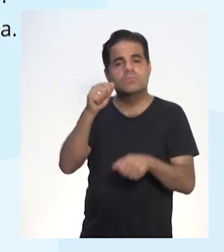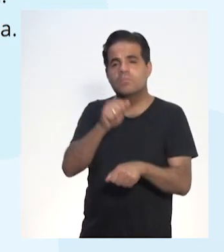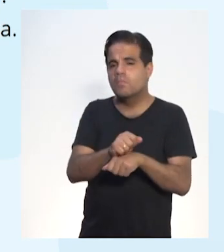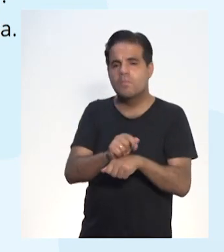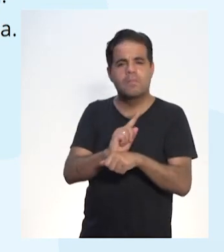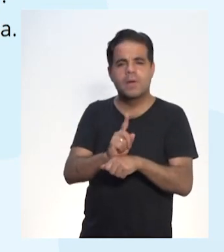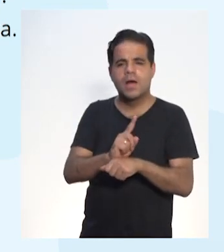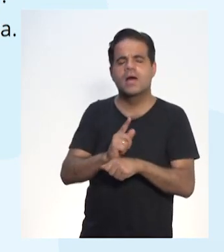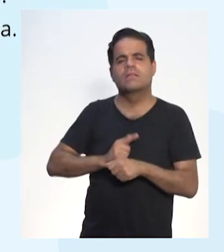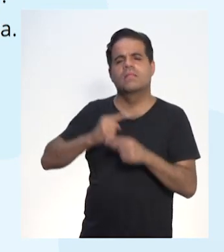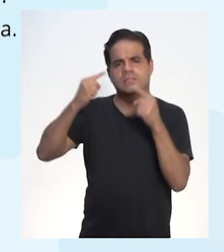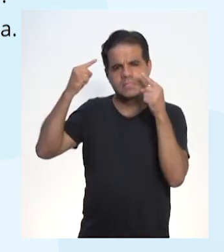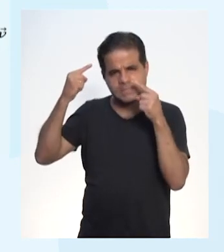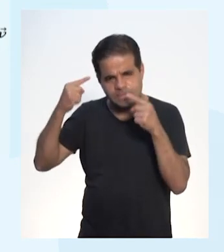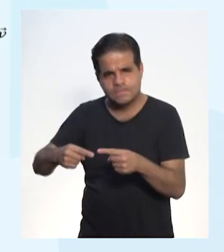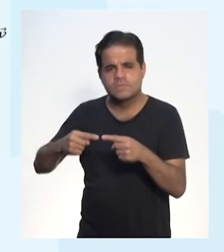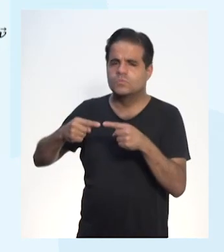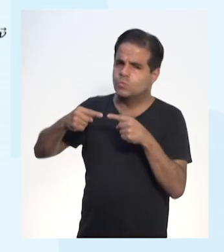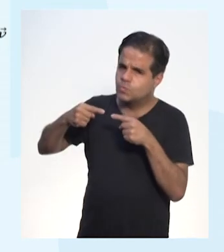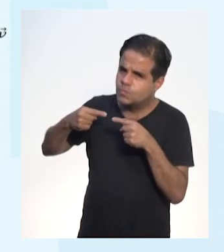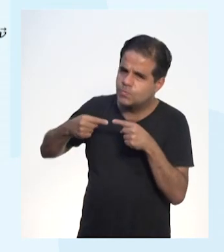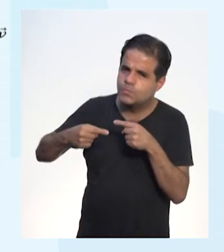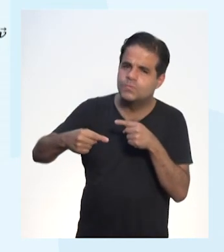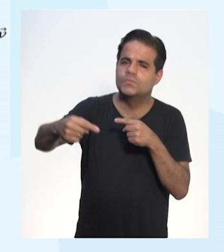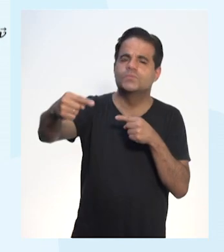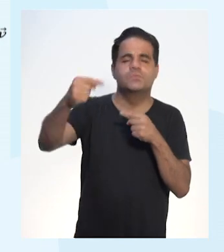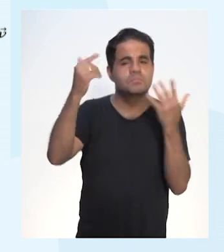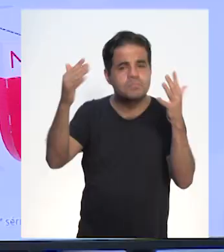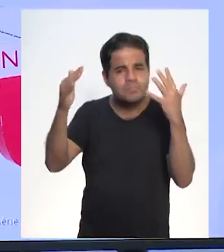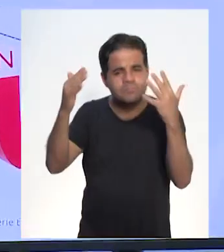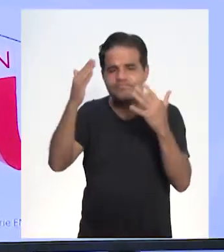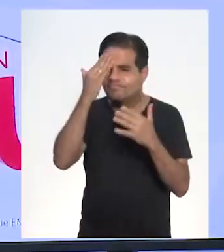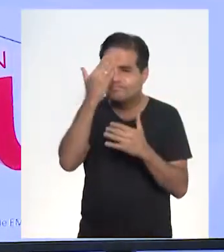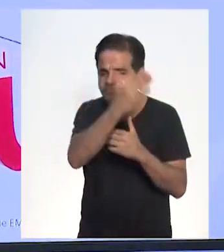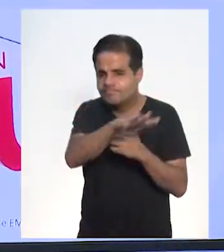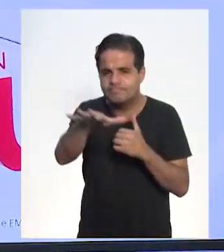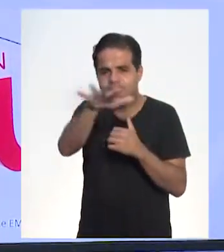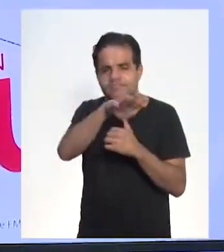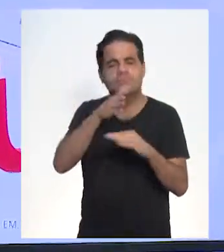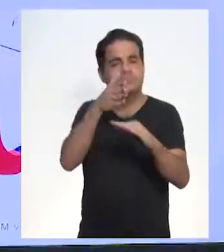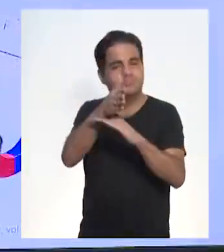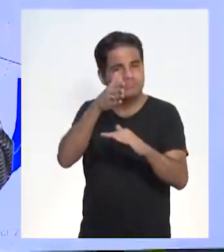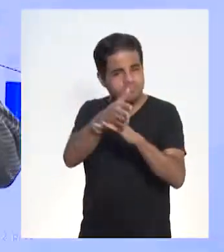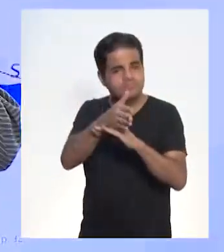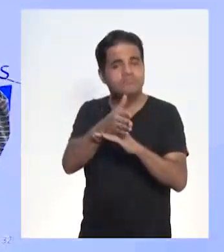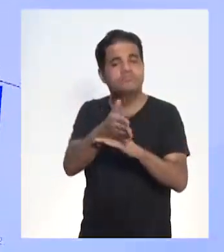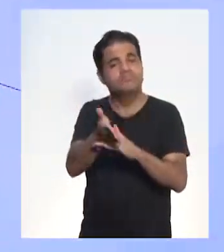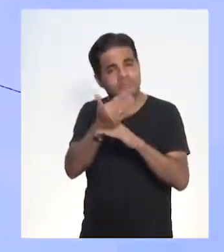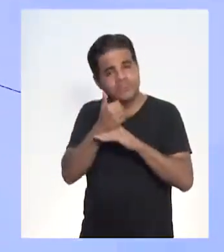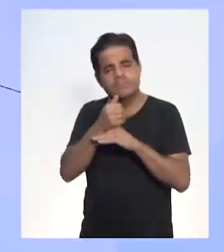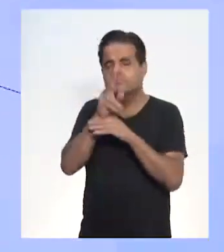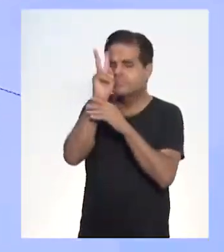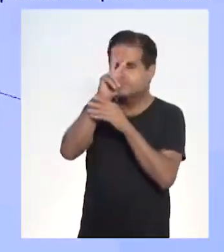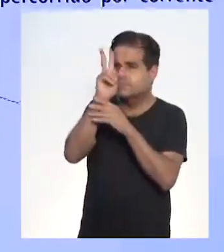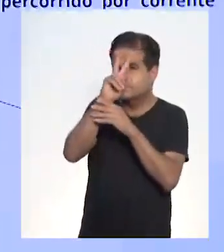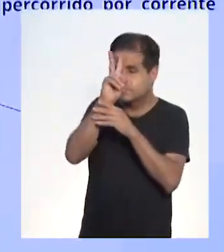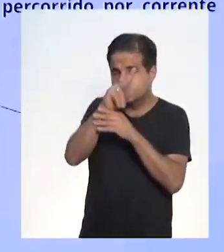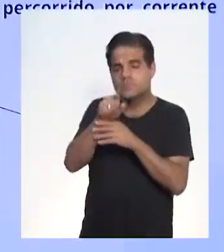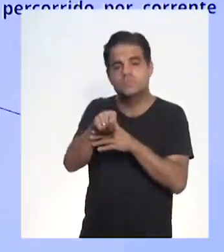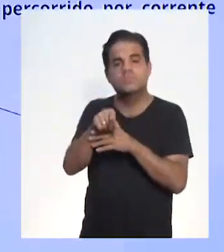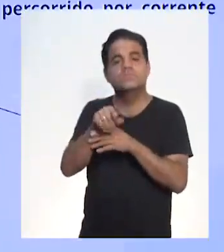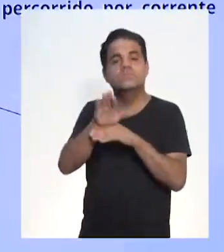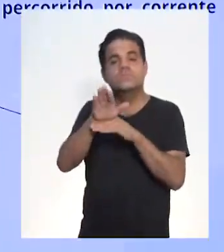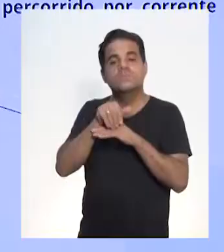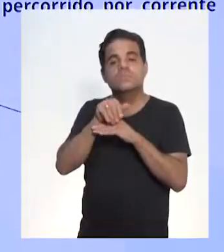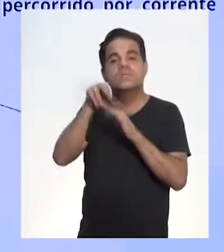que a gente tem mais desafios aqui na aula de hoje, viu? Obrigado aí aos estudantes, professores que participaram. E aí vamos relembrar aqui a que a gente chamou